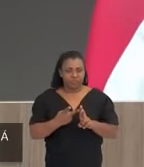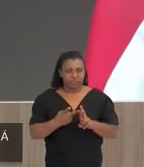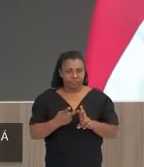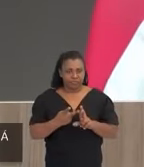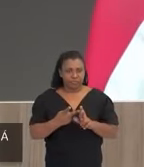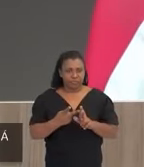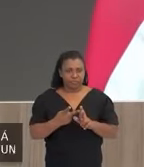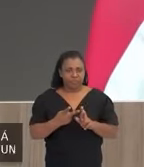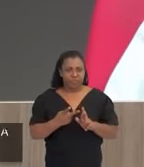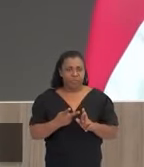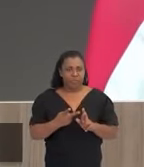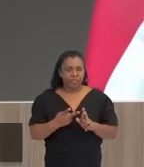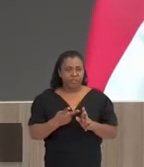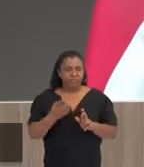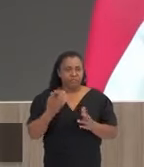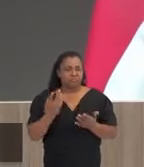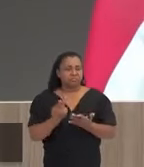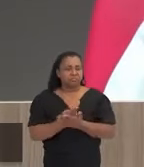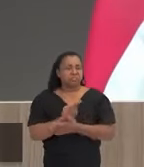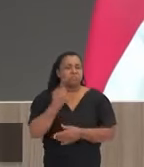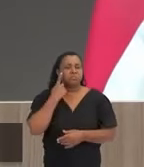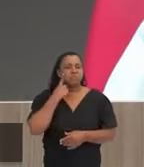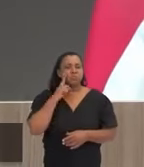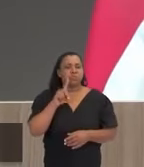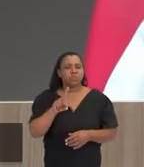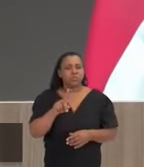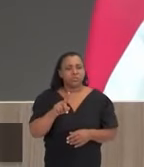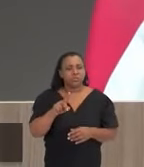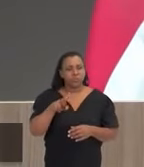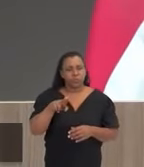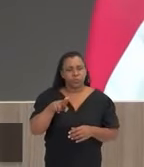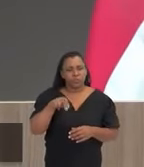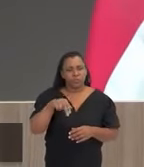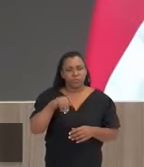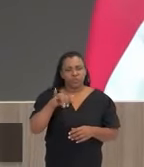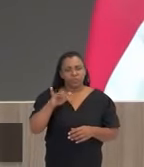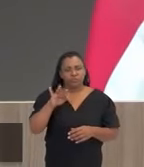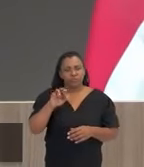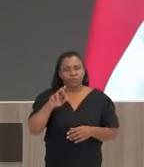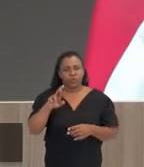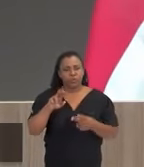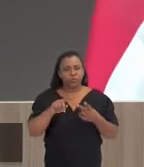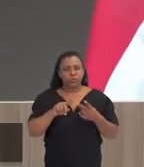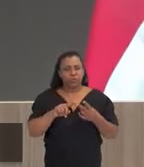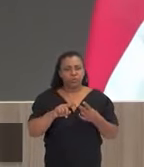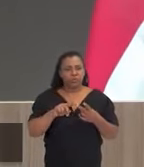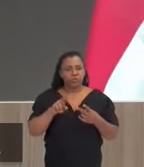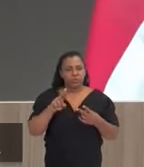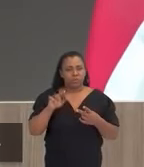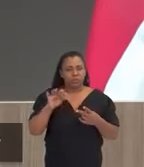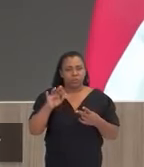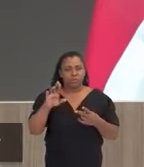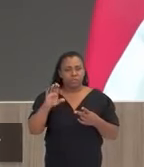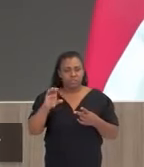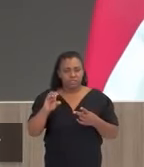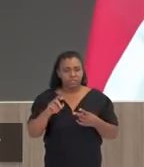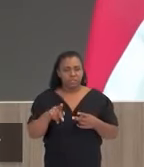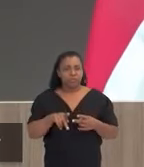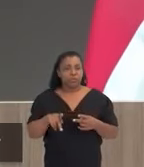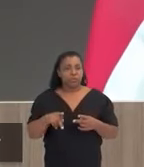tanto a Unifor quanto a UFC, à época, o professor Rogério tanto estava na coordenação de estágio,